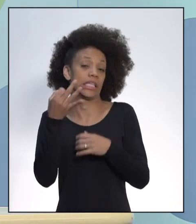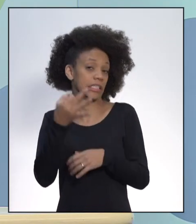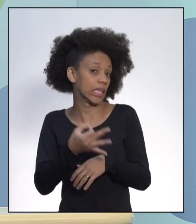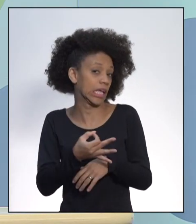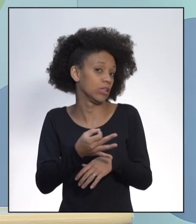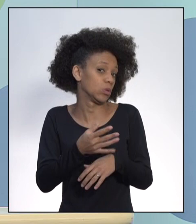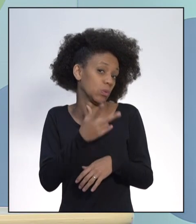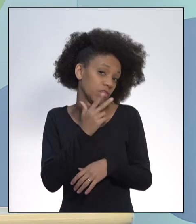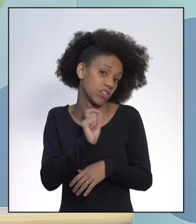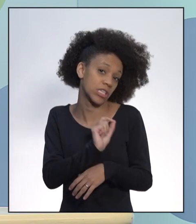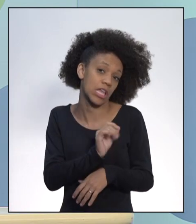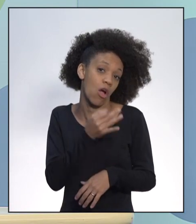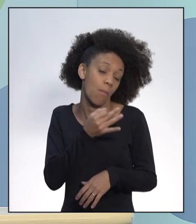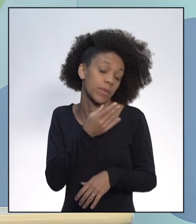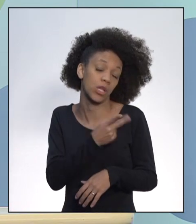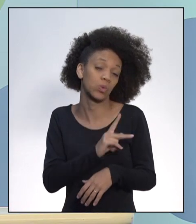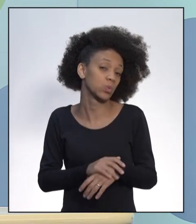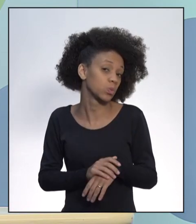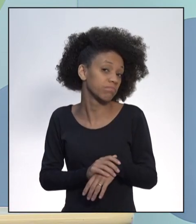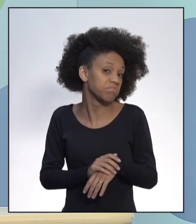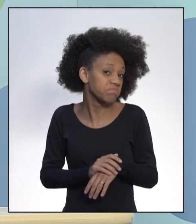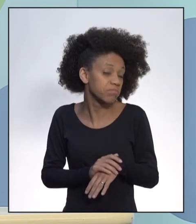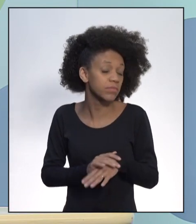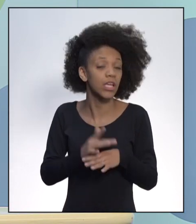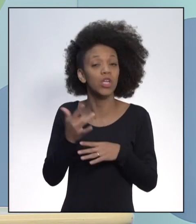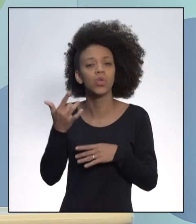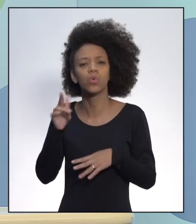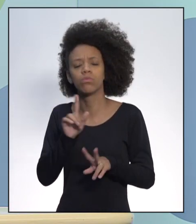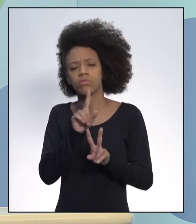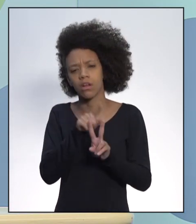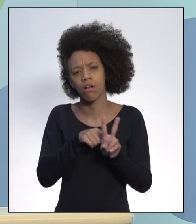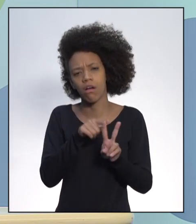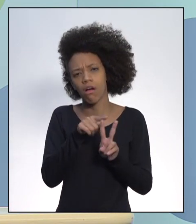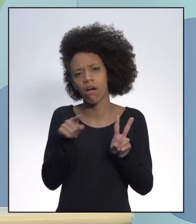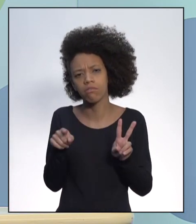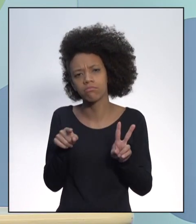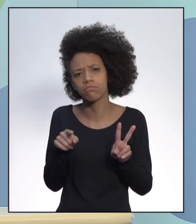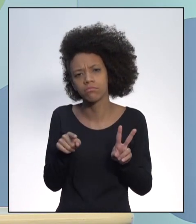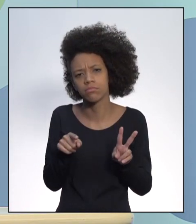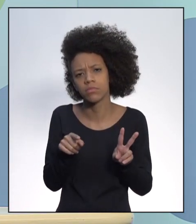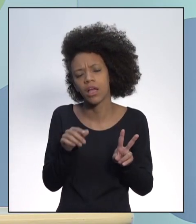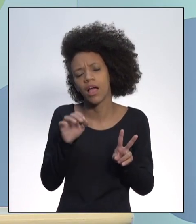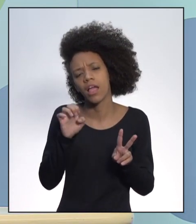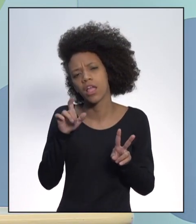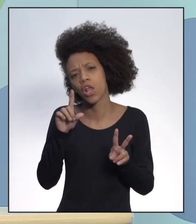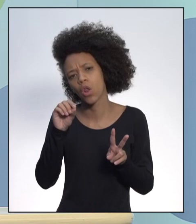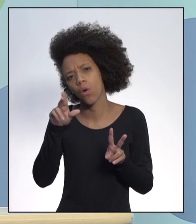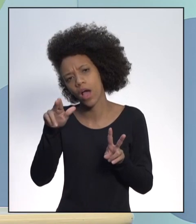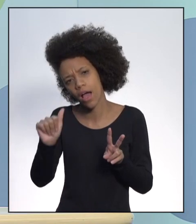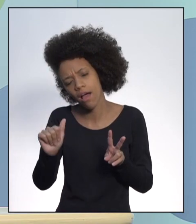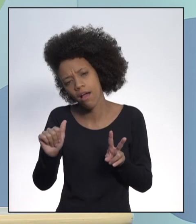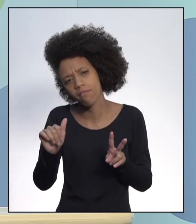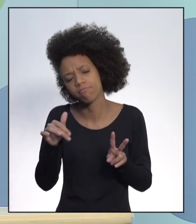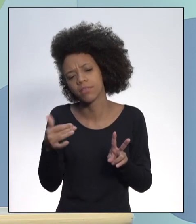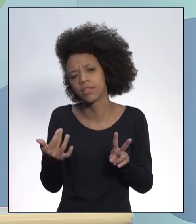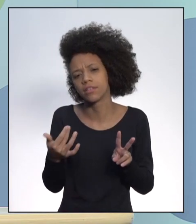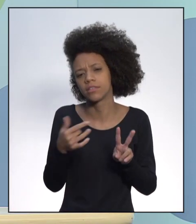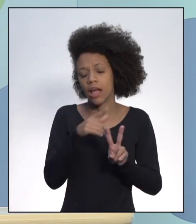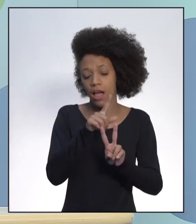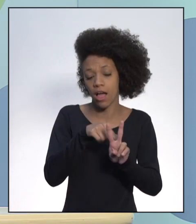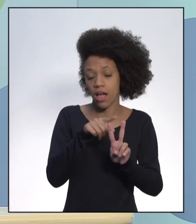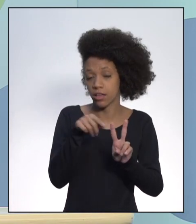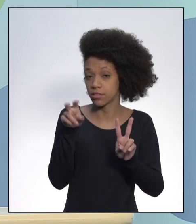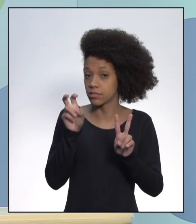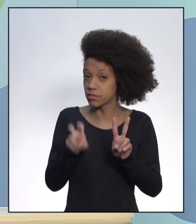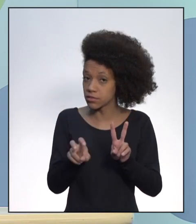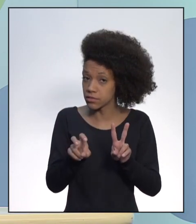você acha. E outros da raiz cúbica conseguiram escrever. A Eloá conseguiu escrever. A Eloá escreveu raiz quadrada